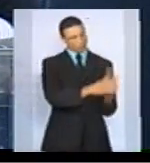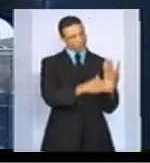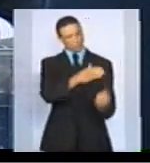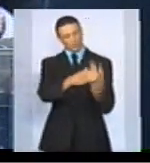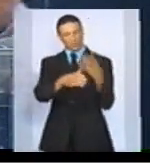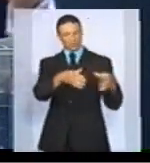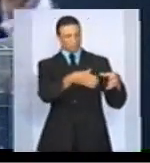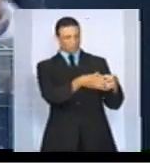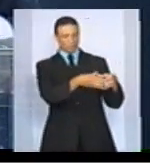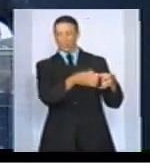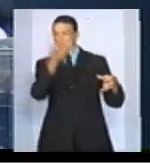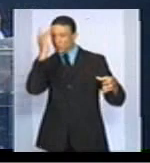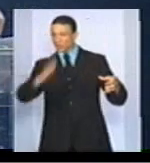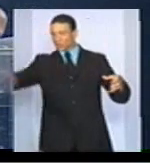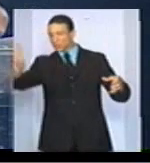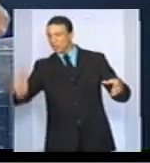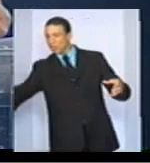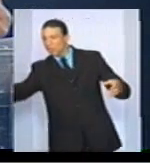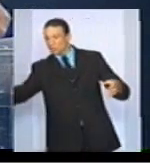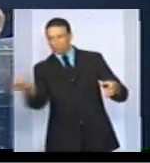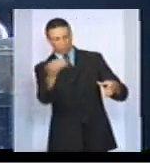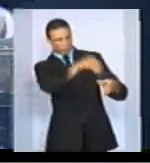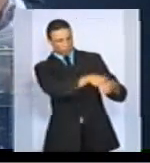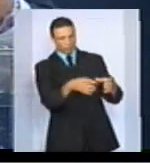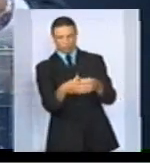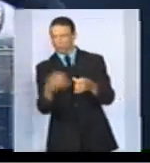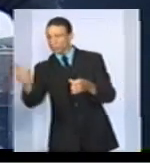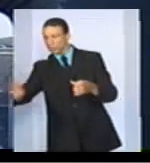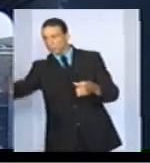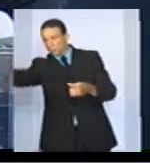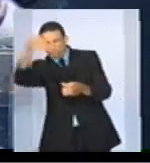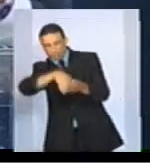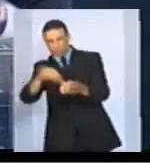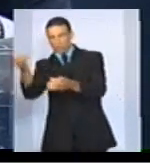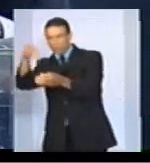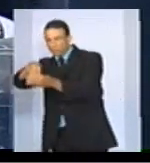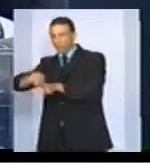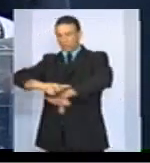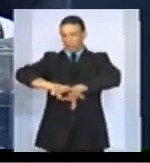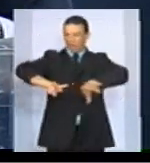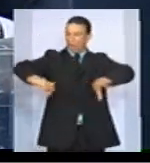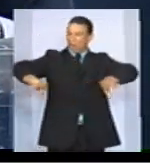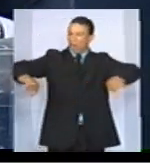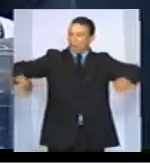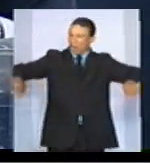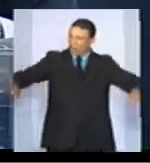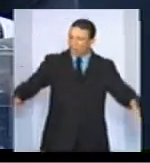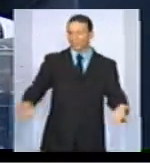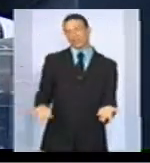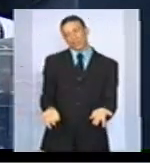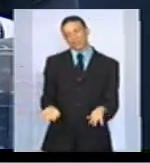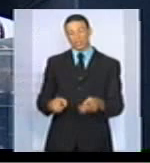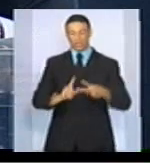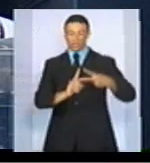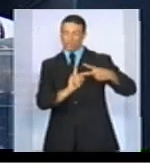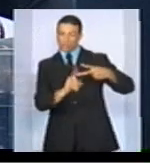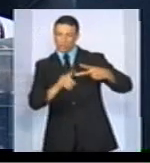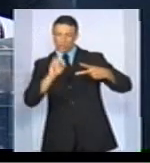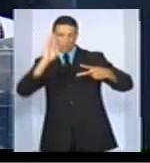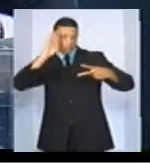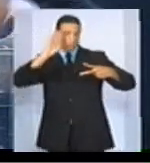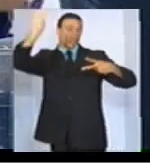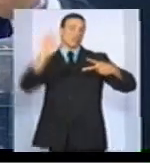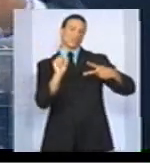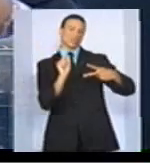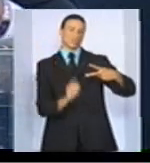para o usuário Esta é a função alternativa e a segunda a função por assinatura do canal de programação privada